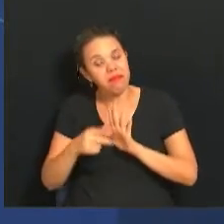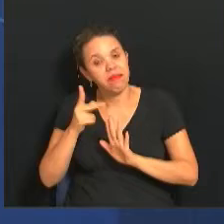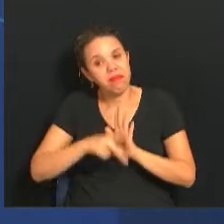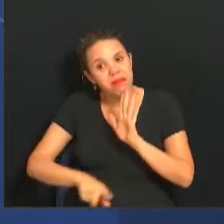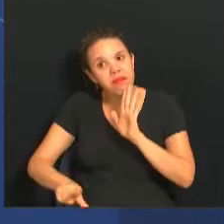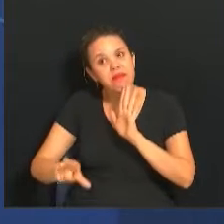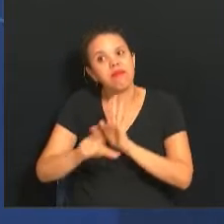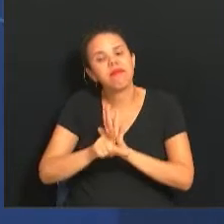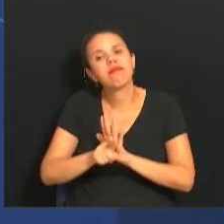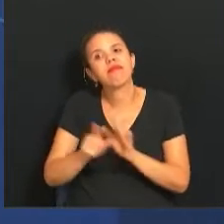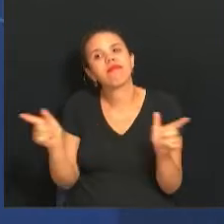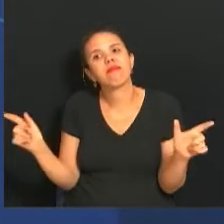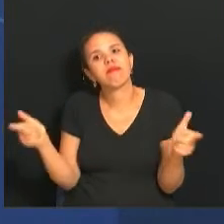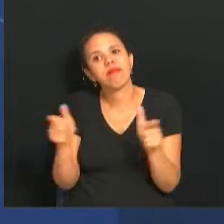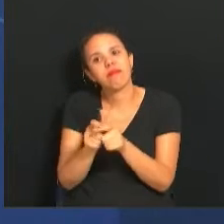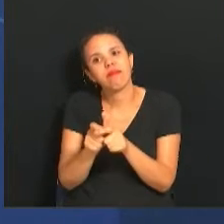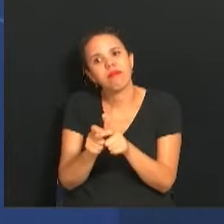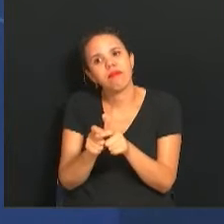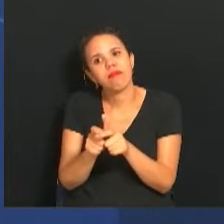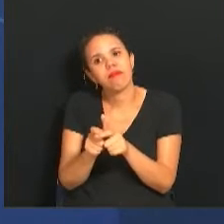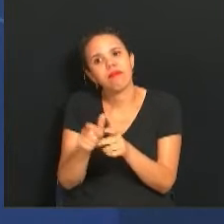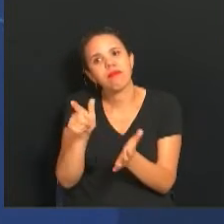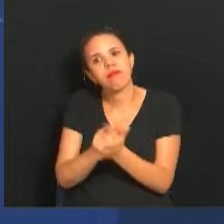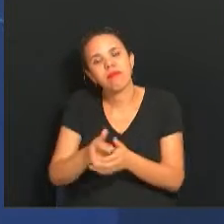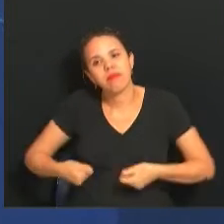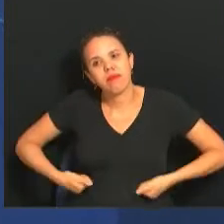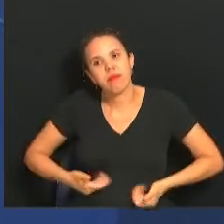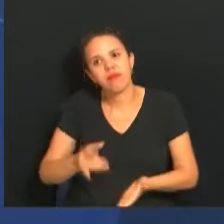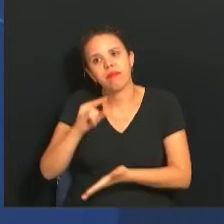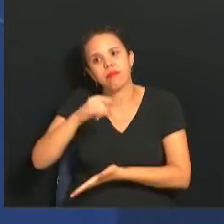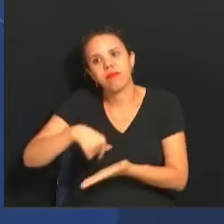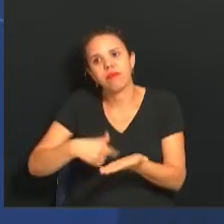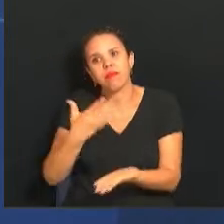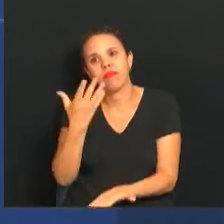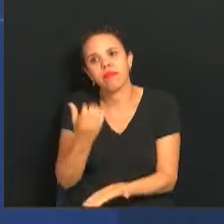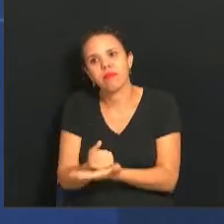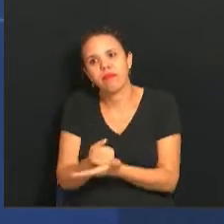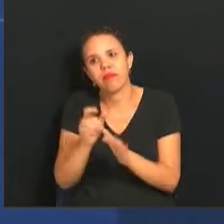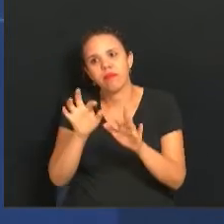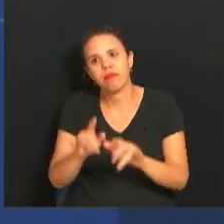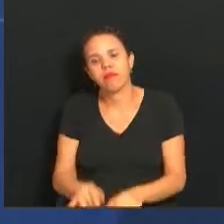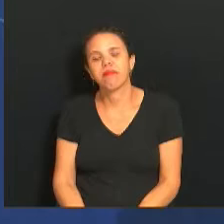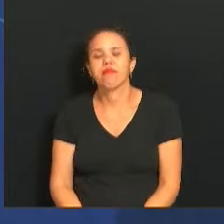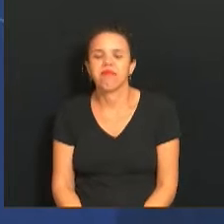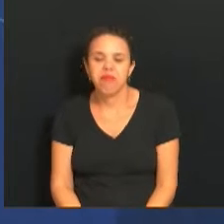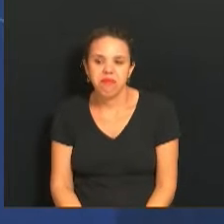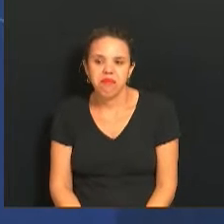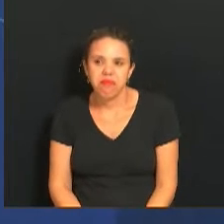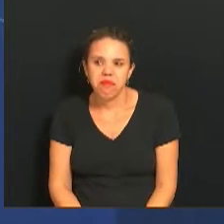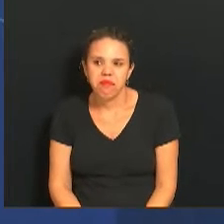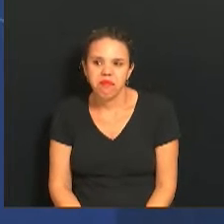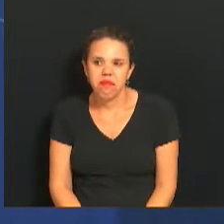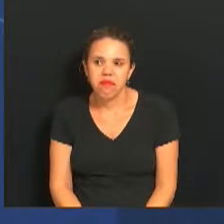lei para a redução do uso e que os documentos sejam digitalizados.